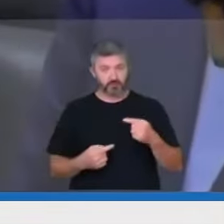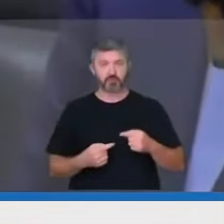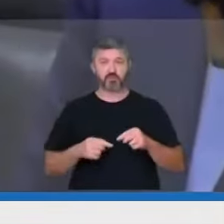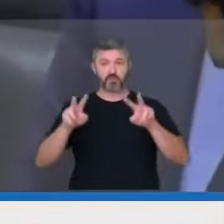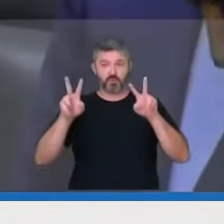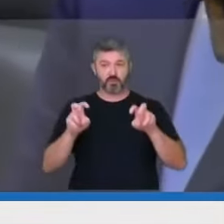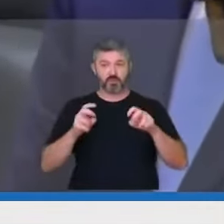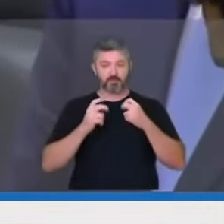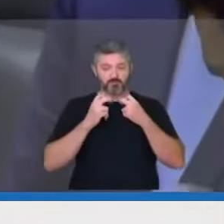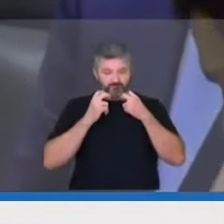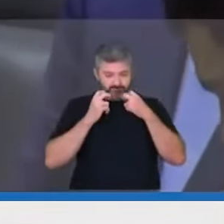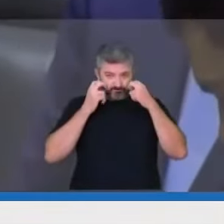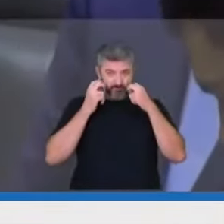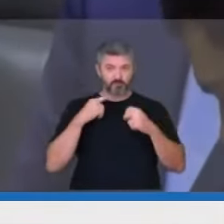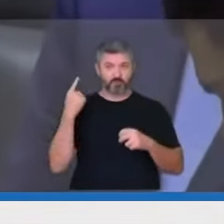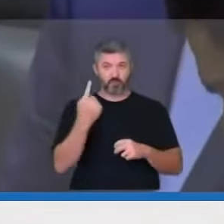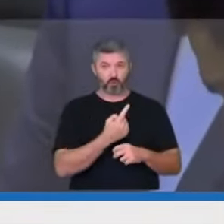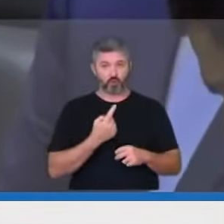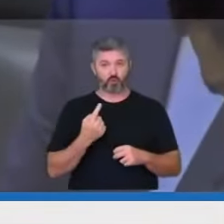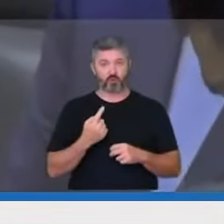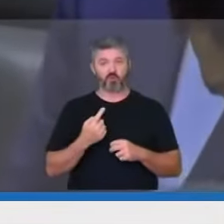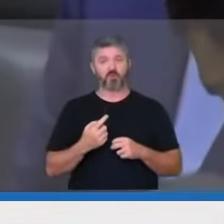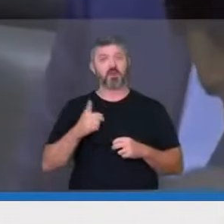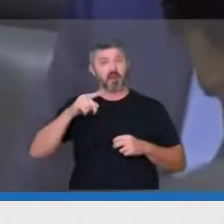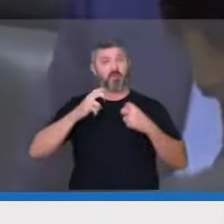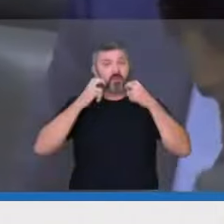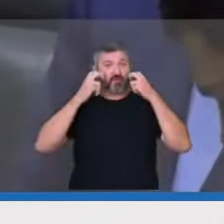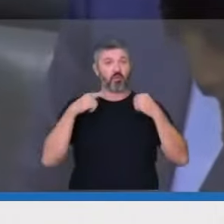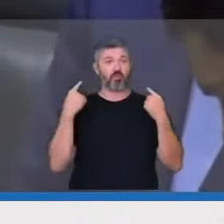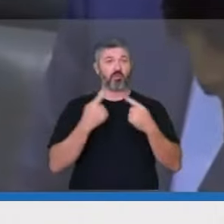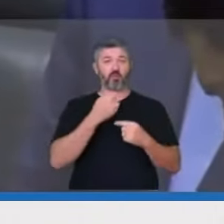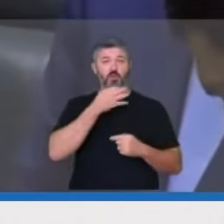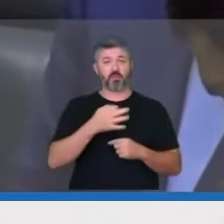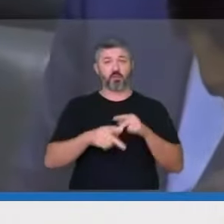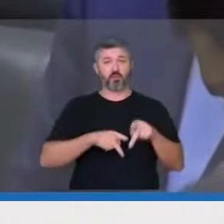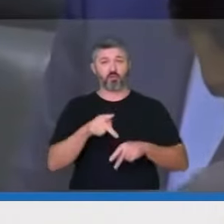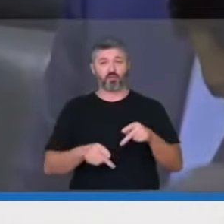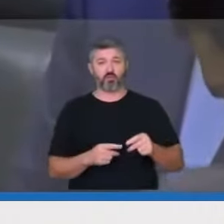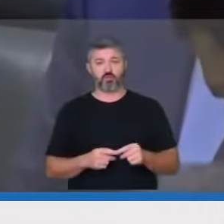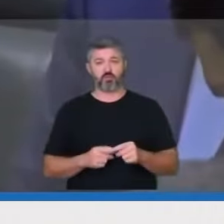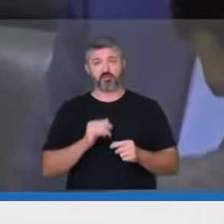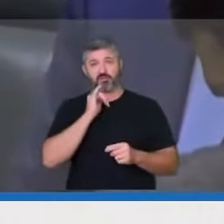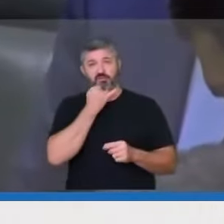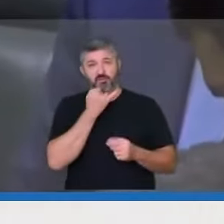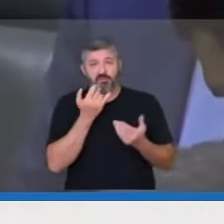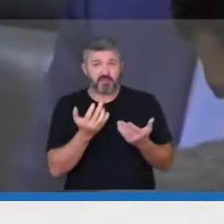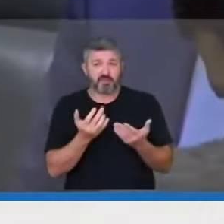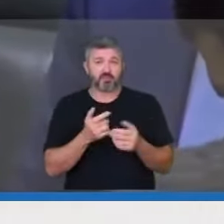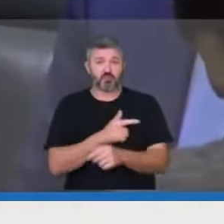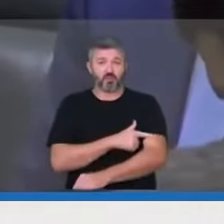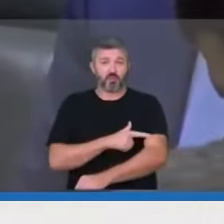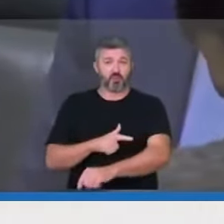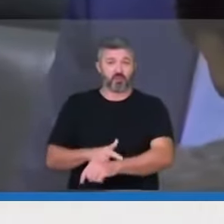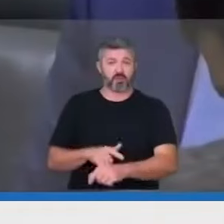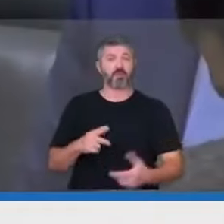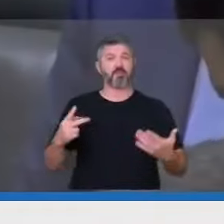a medida de como esse assunto desperta não só paixões, mas proteção e